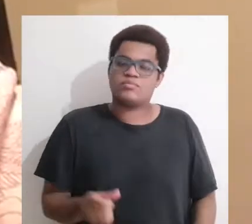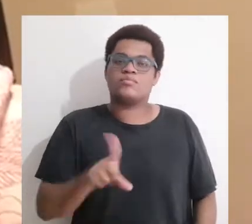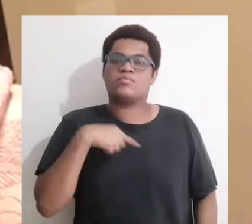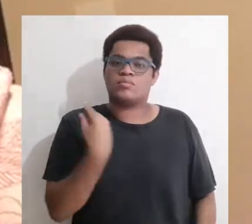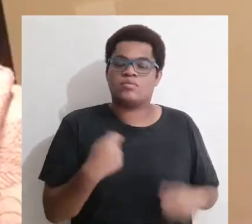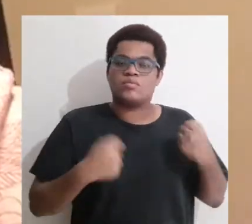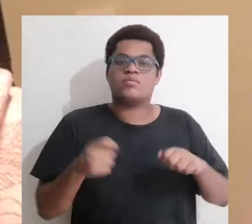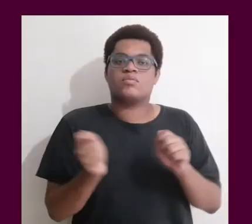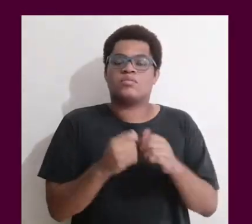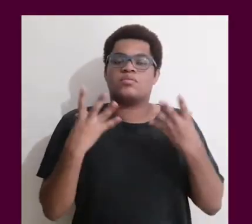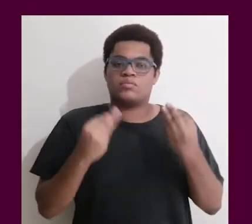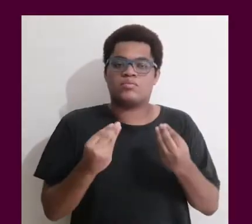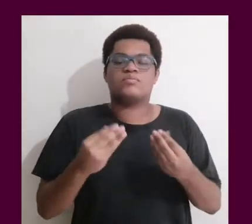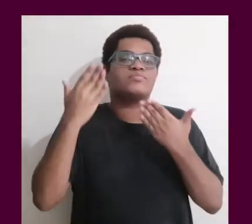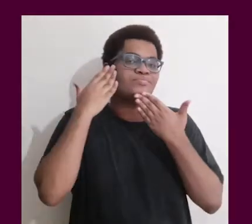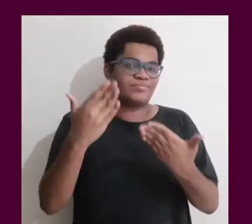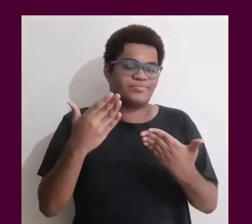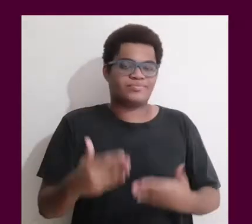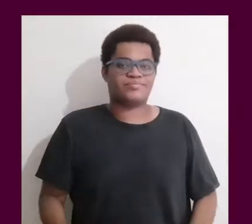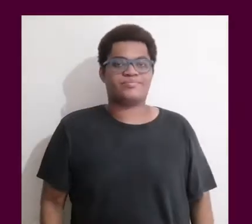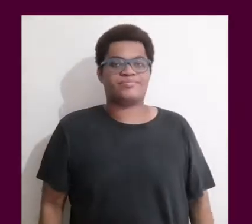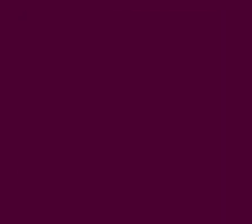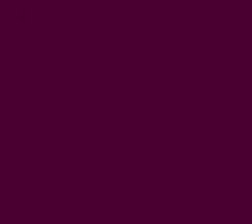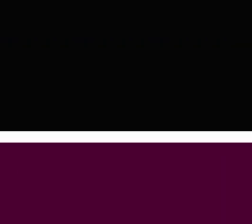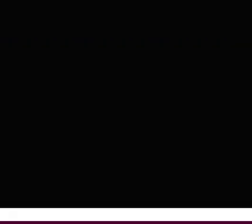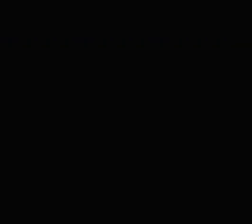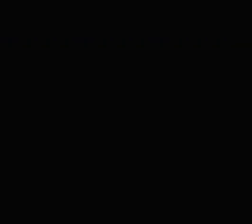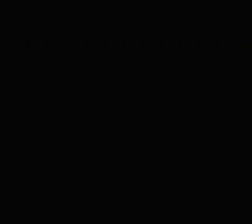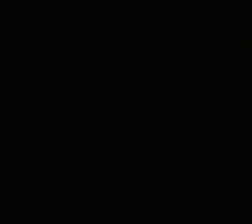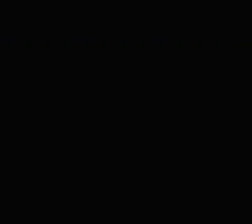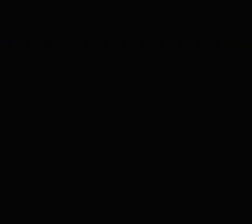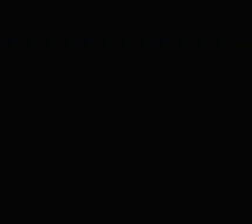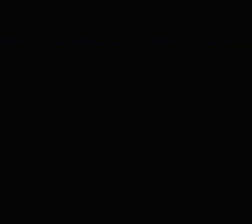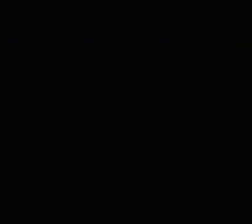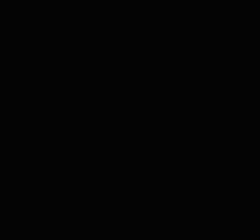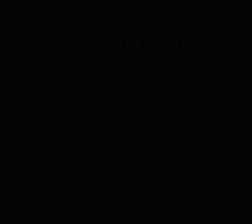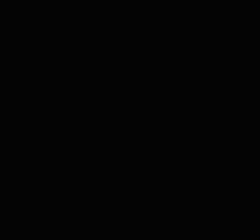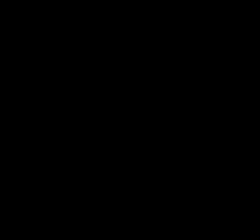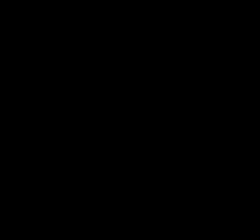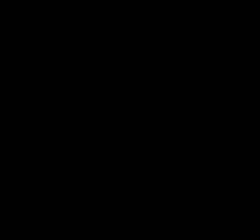É um começo. Nós temos muito o que fazer à frente. Obrigado.